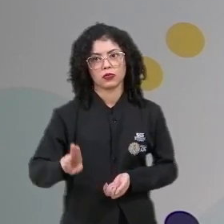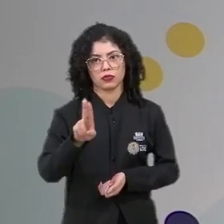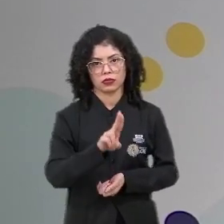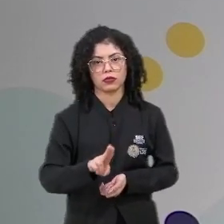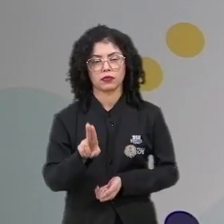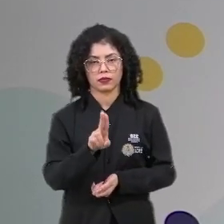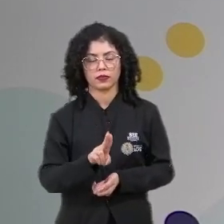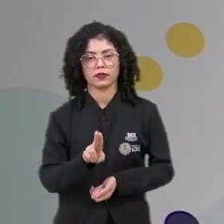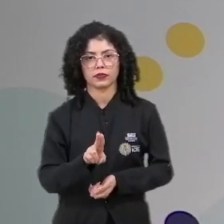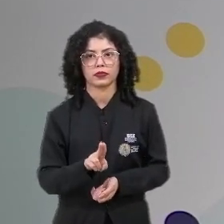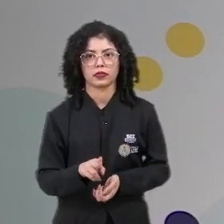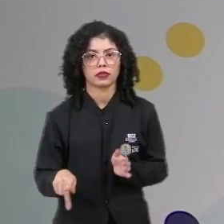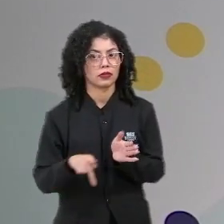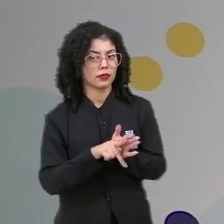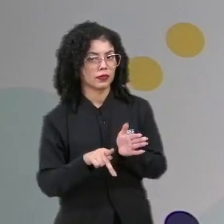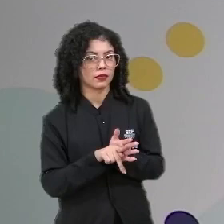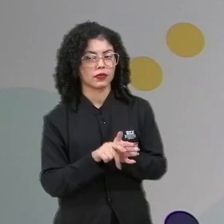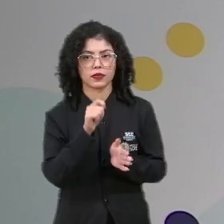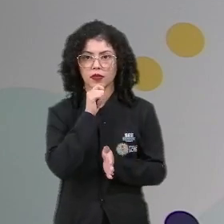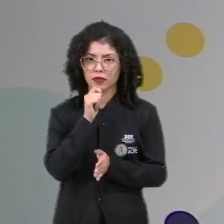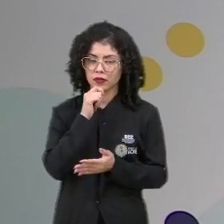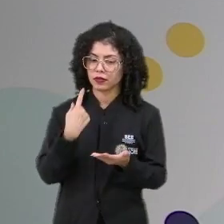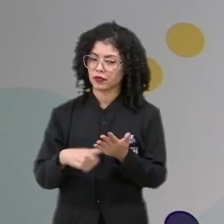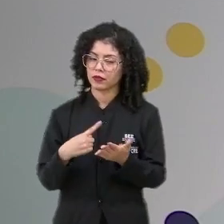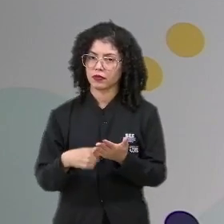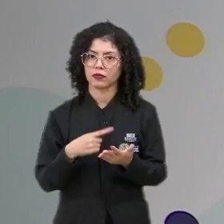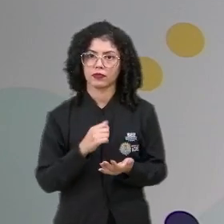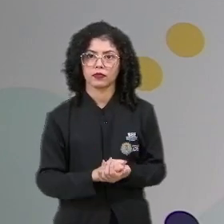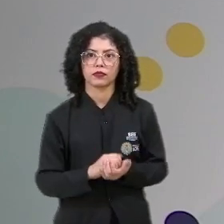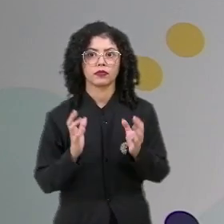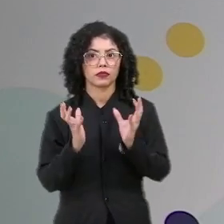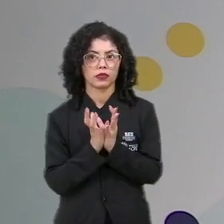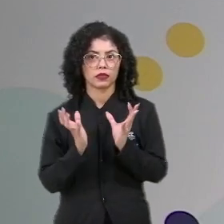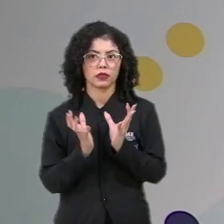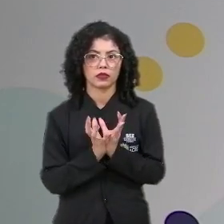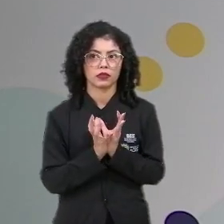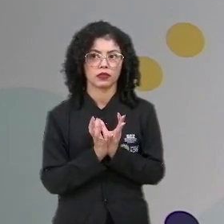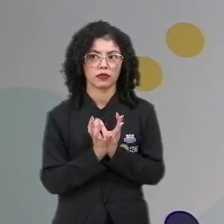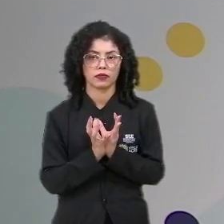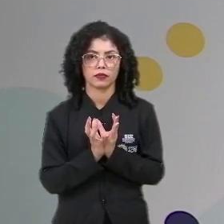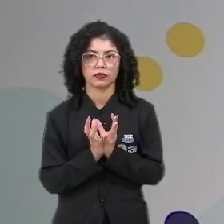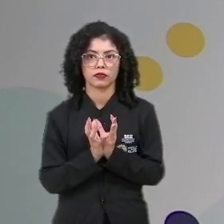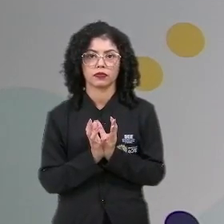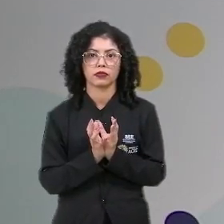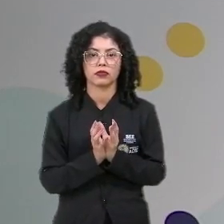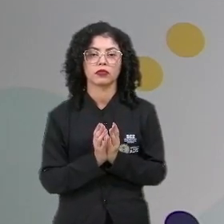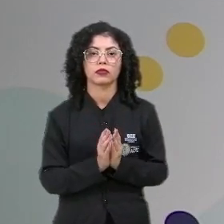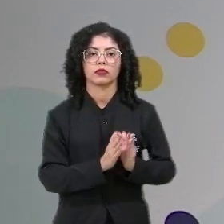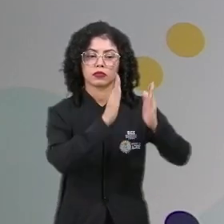utilizamos aí as propriedades de acordo com os grupos, que são as